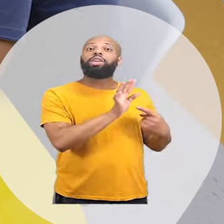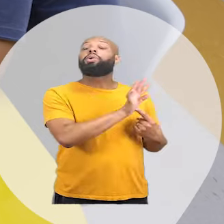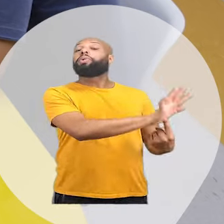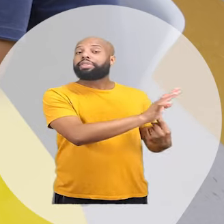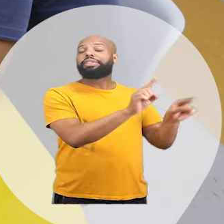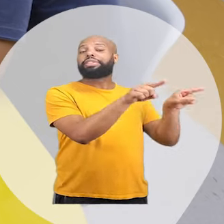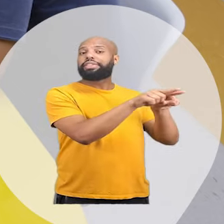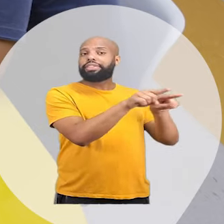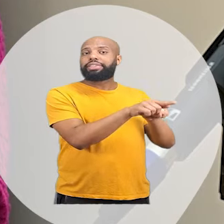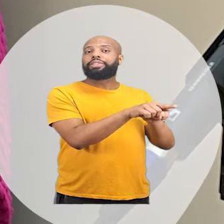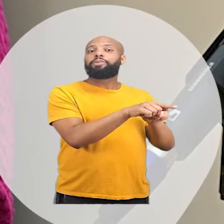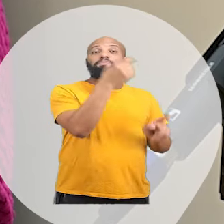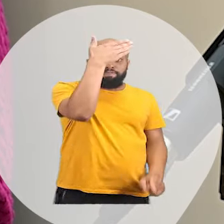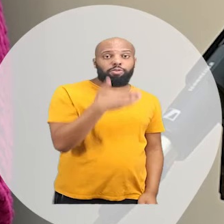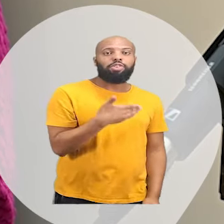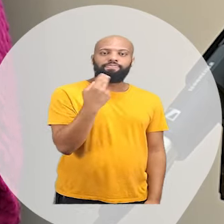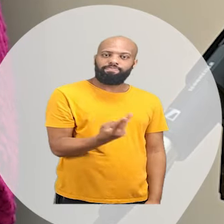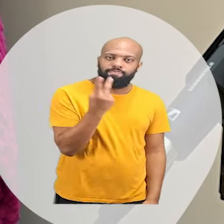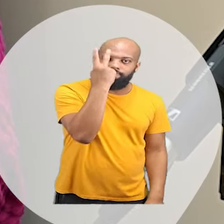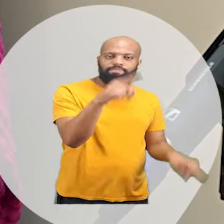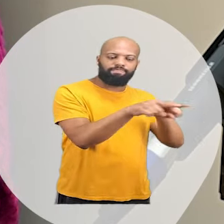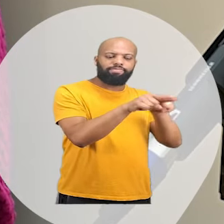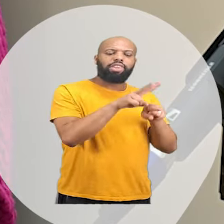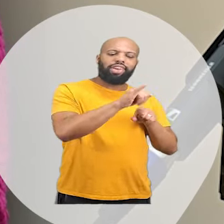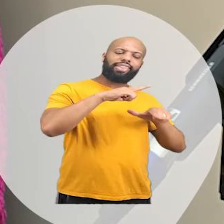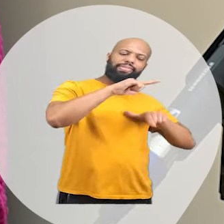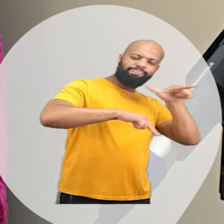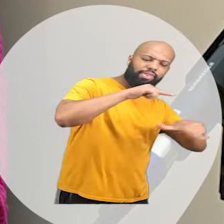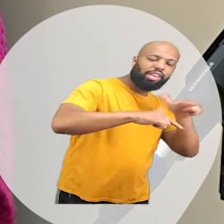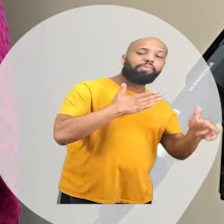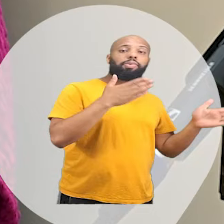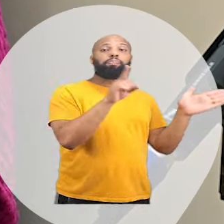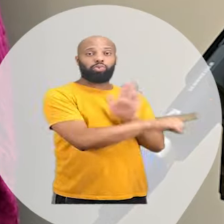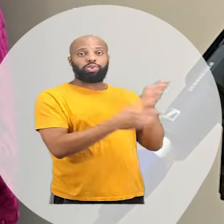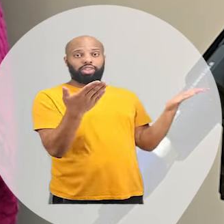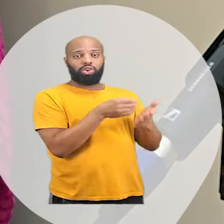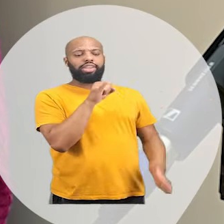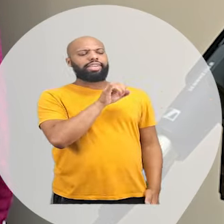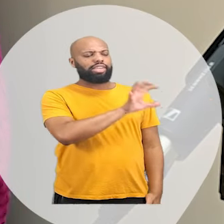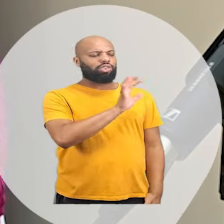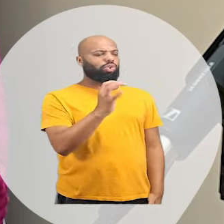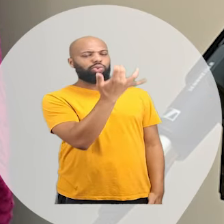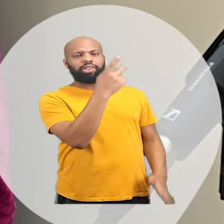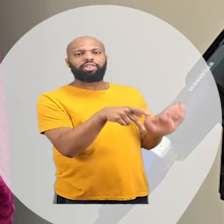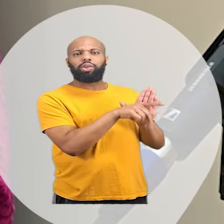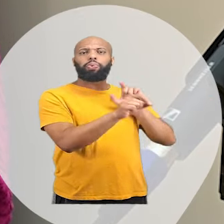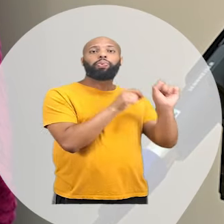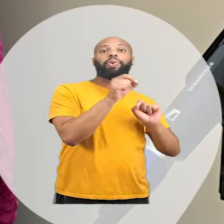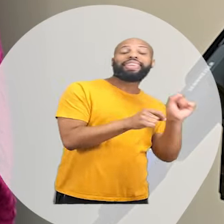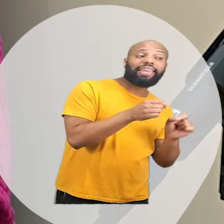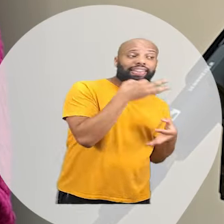mostrar de provar o valor ali talvez eu tenho que trabalhar a minha pergunta é assim se isso se dava no